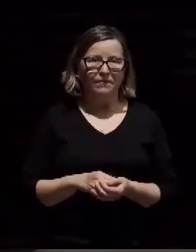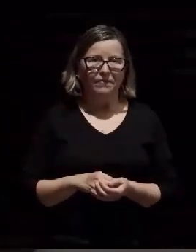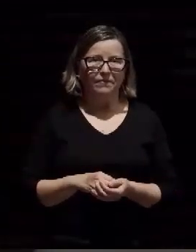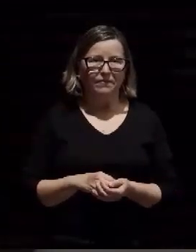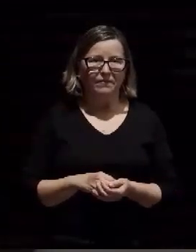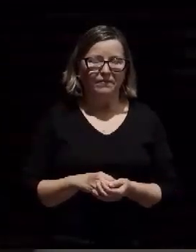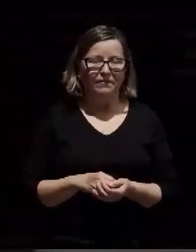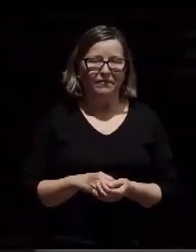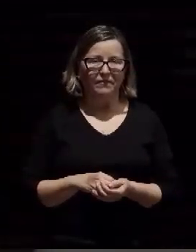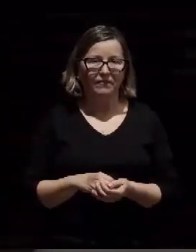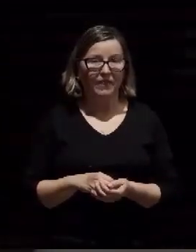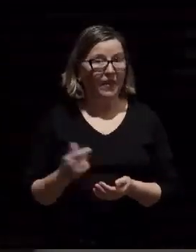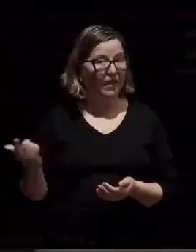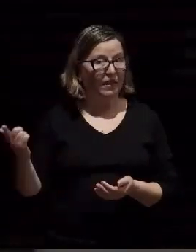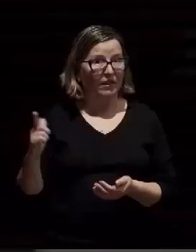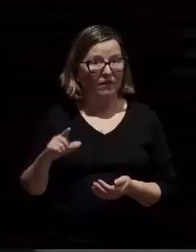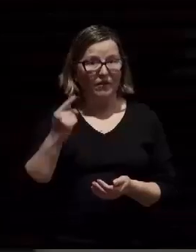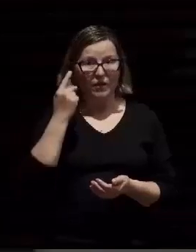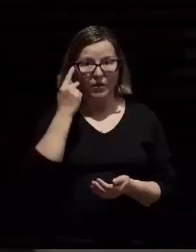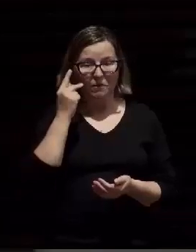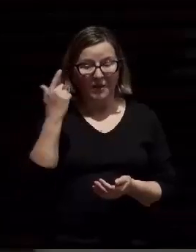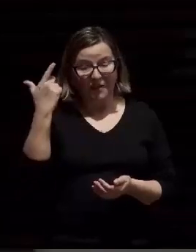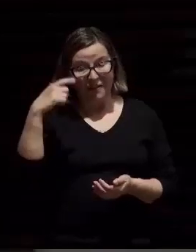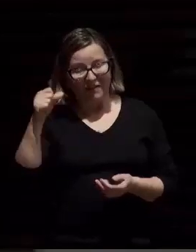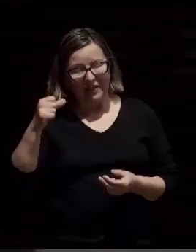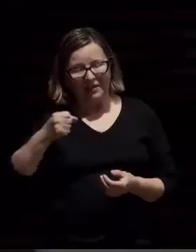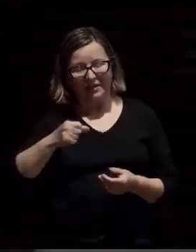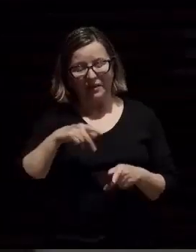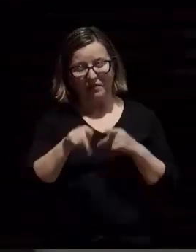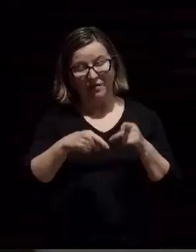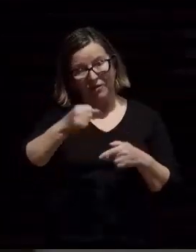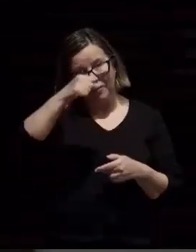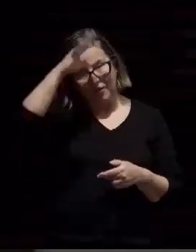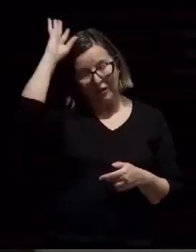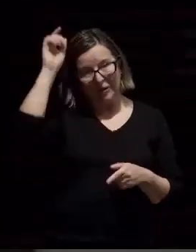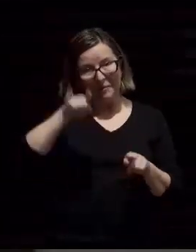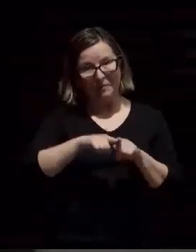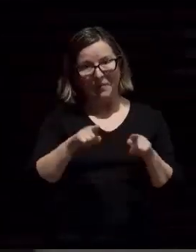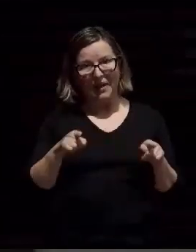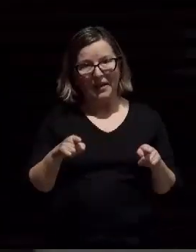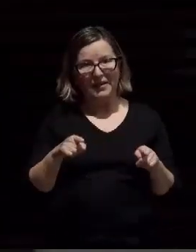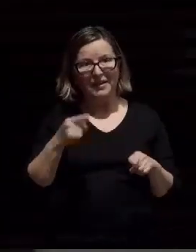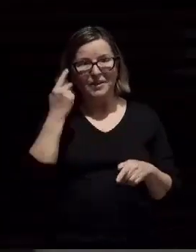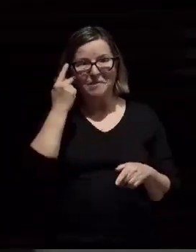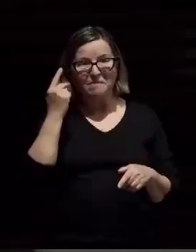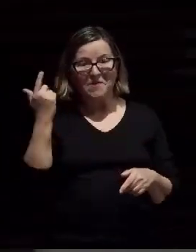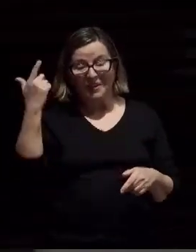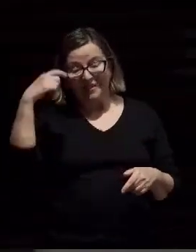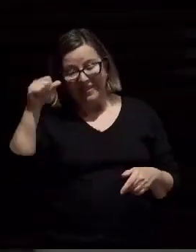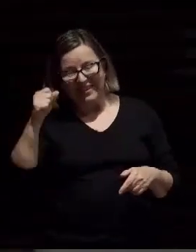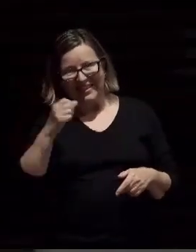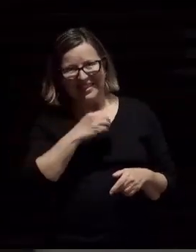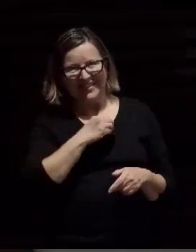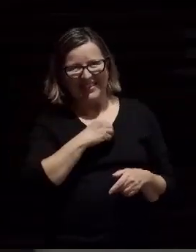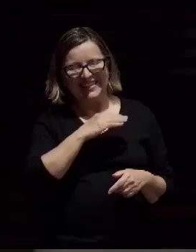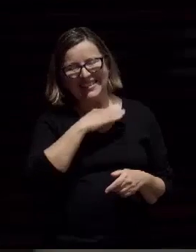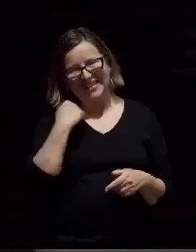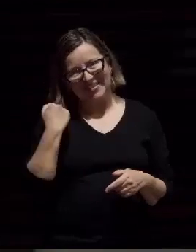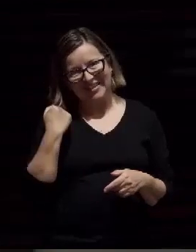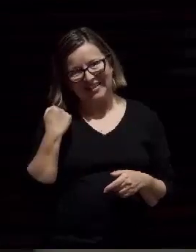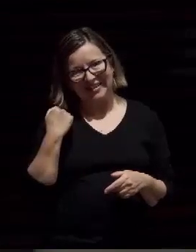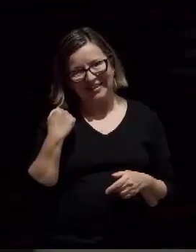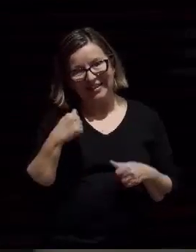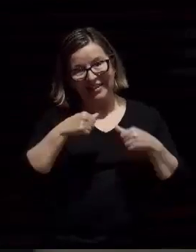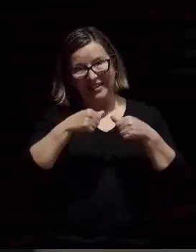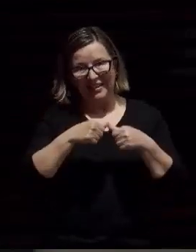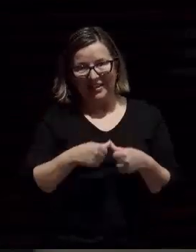que não veio para vencer os romanos, mas para vencer o pecado e a morte. Isso para